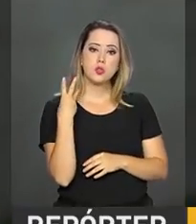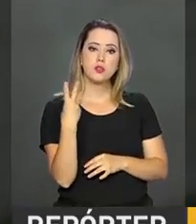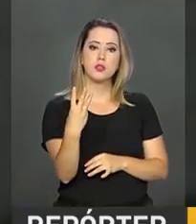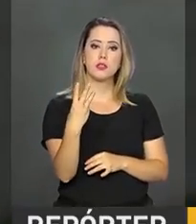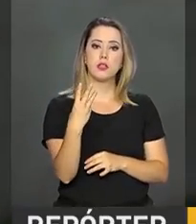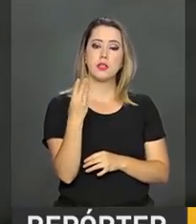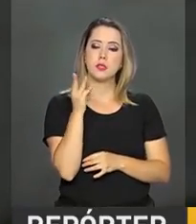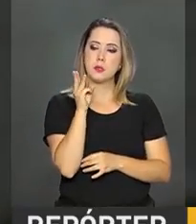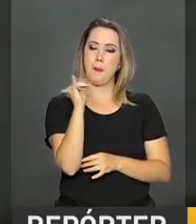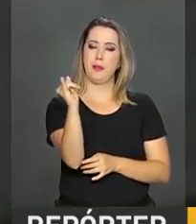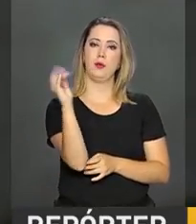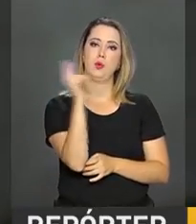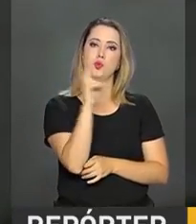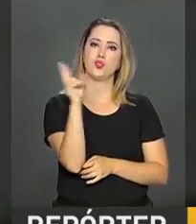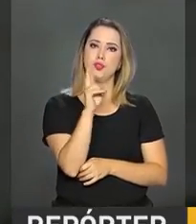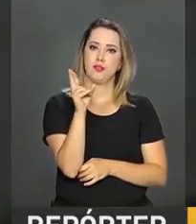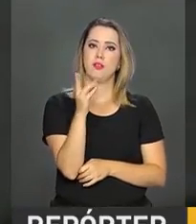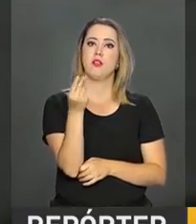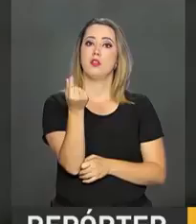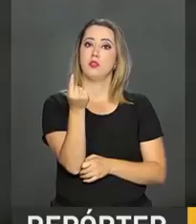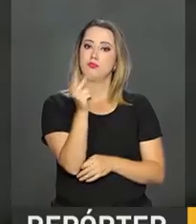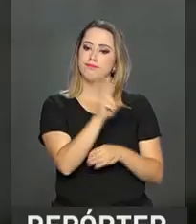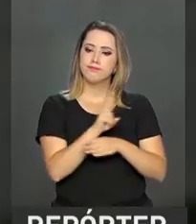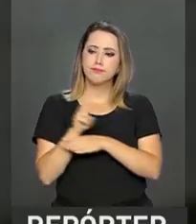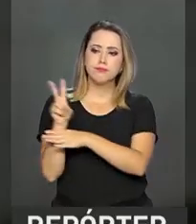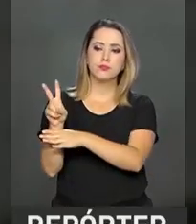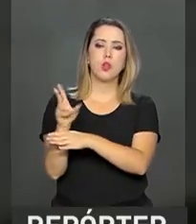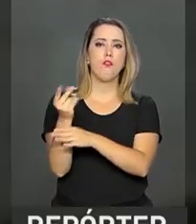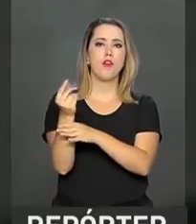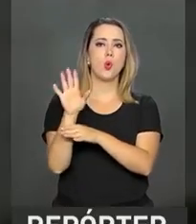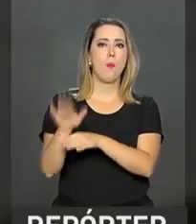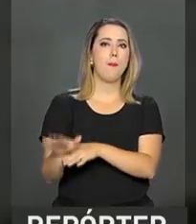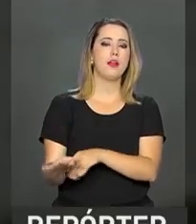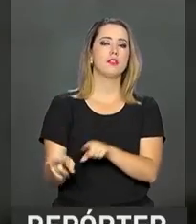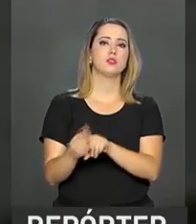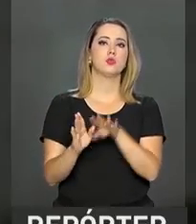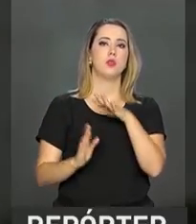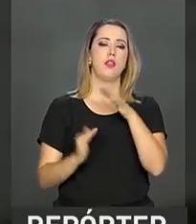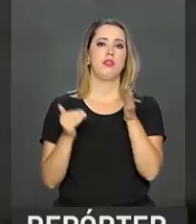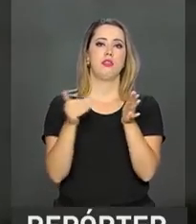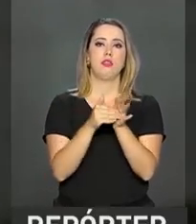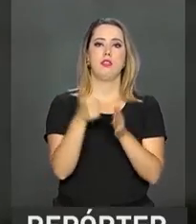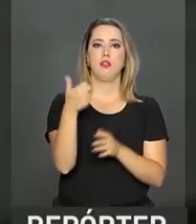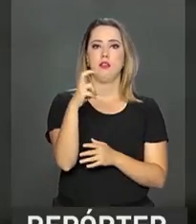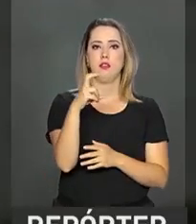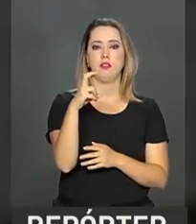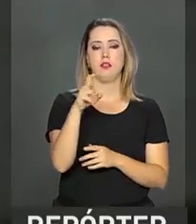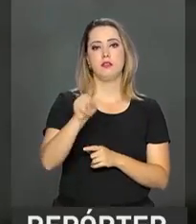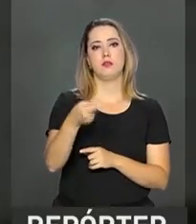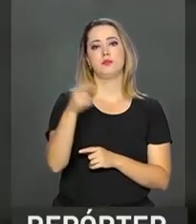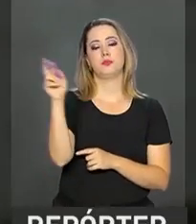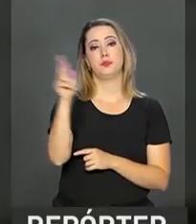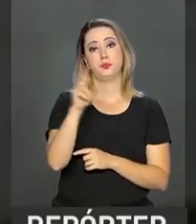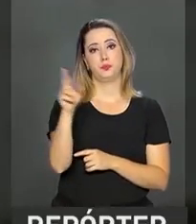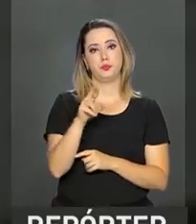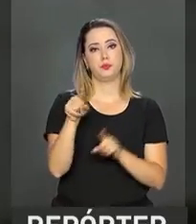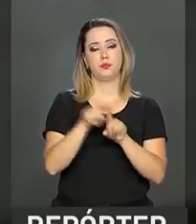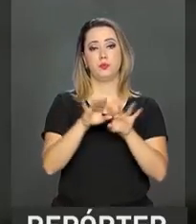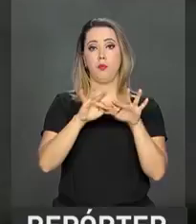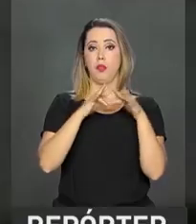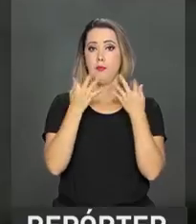em microcrédito, ou seja, empréstimos de baixo valor com limite de até R$ 15 mil para